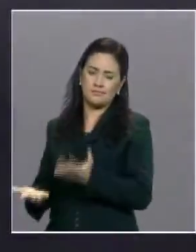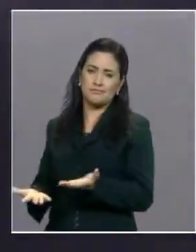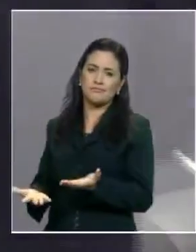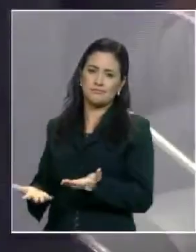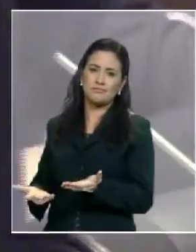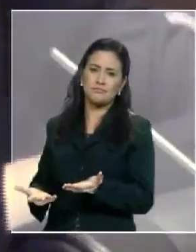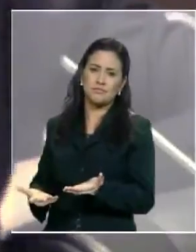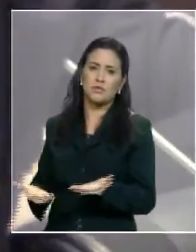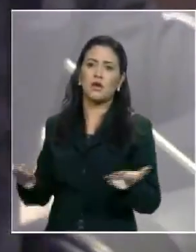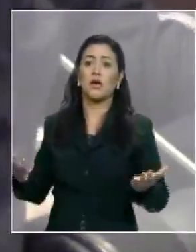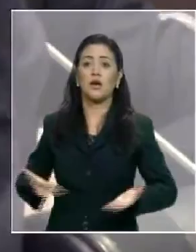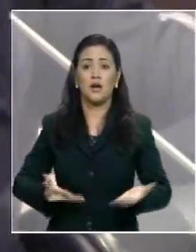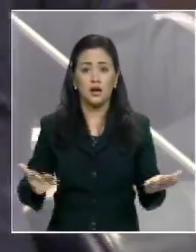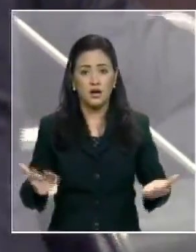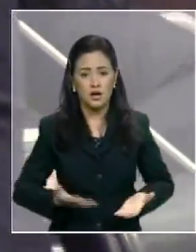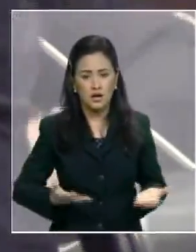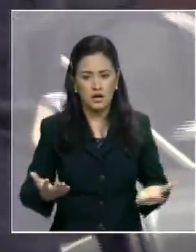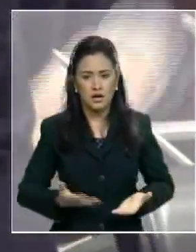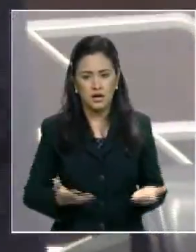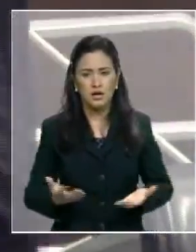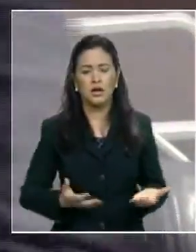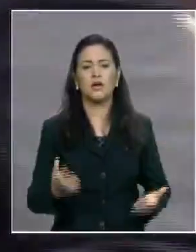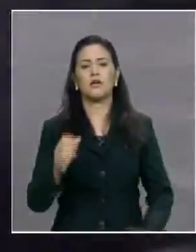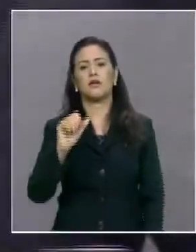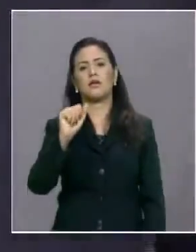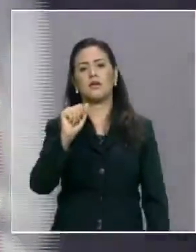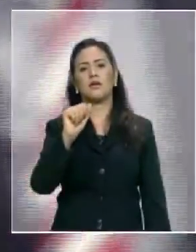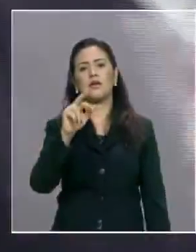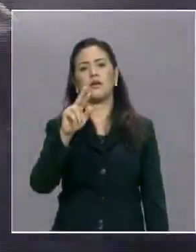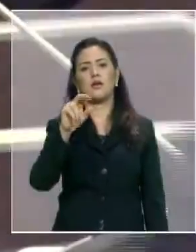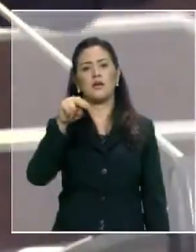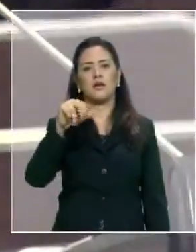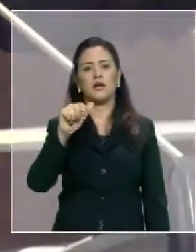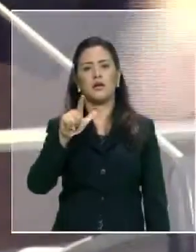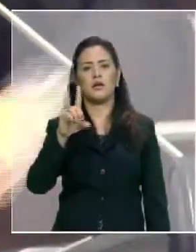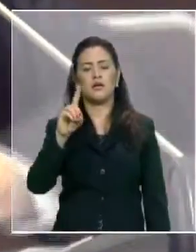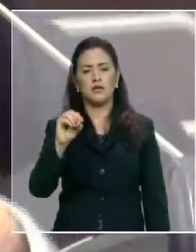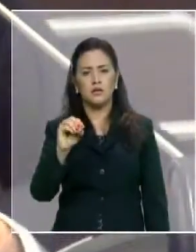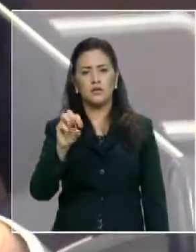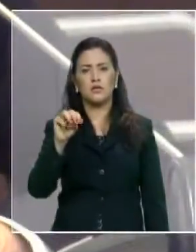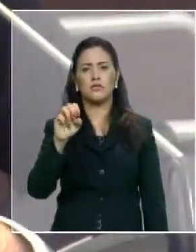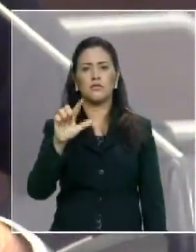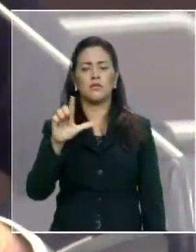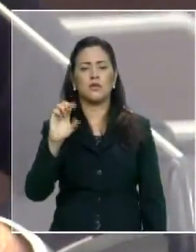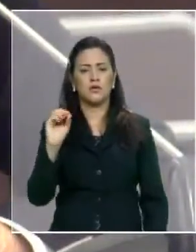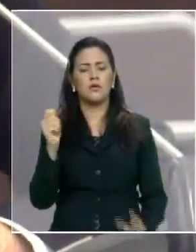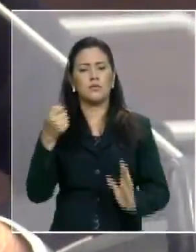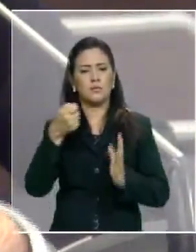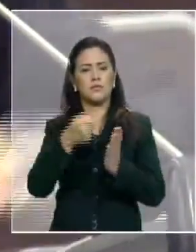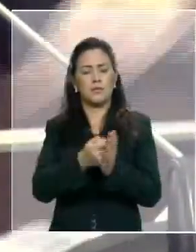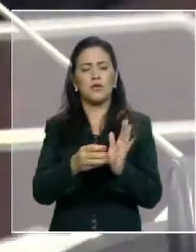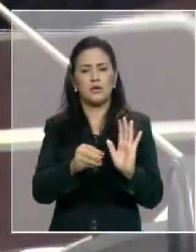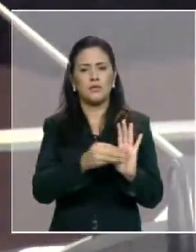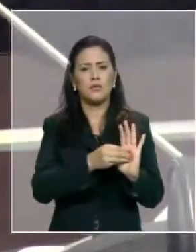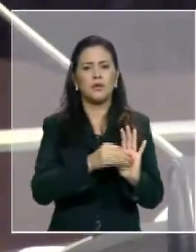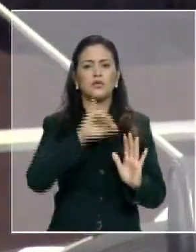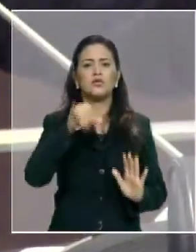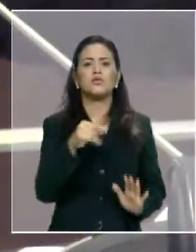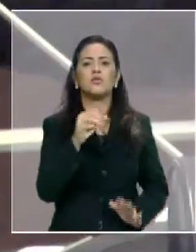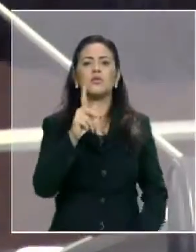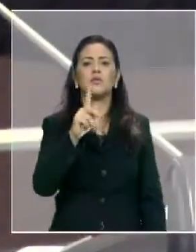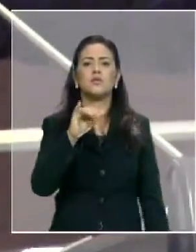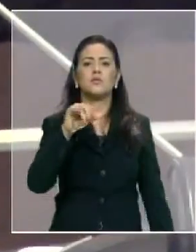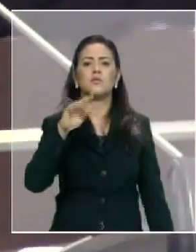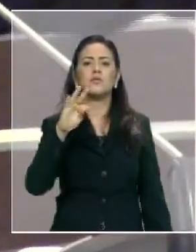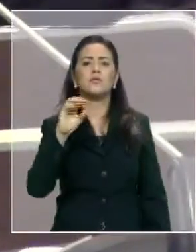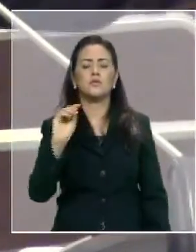Arnaldo Melo vai ter sua emenda paga, Manuel Ribeiro vai ter sua emenda paga, Jota Pinto vai ter sua emenda paga, e